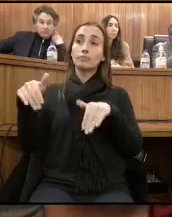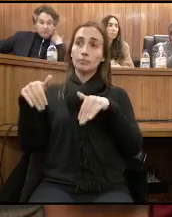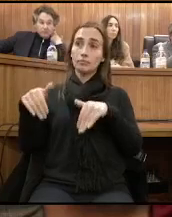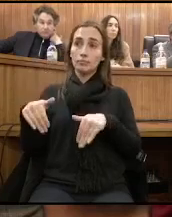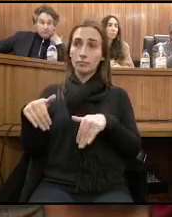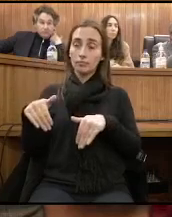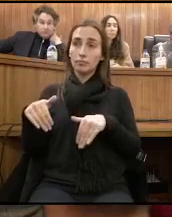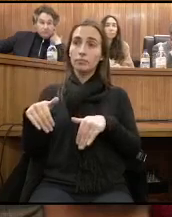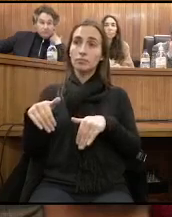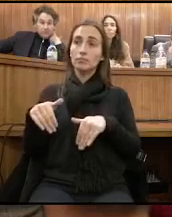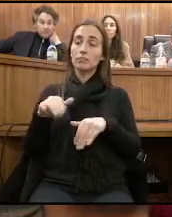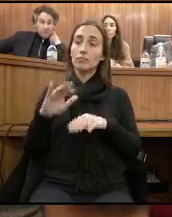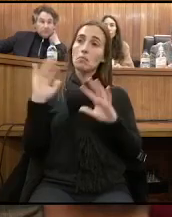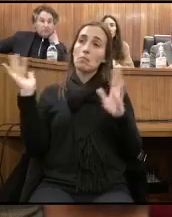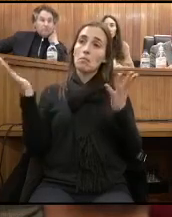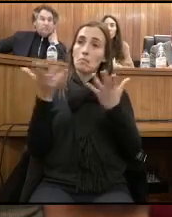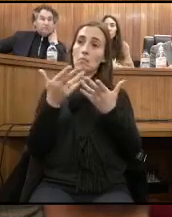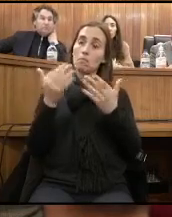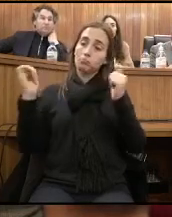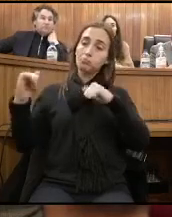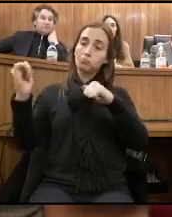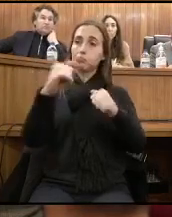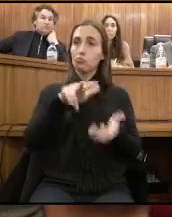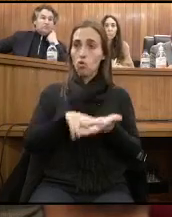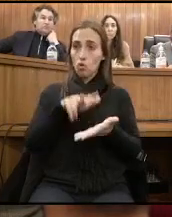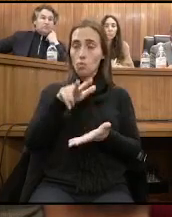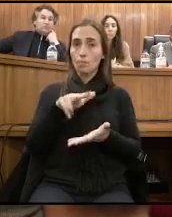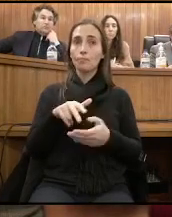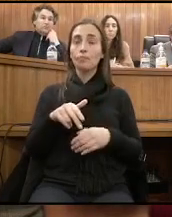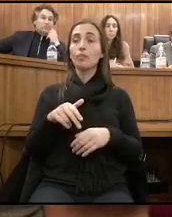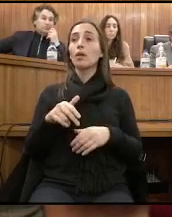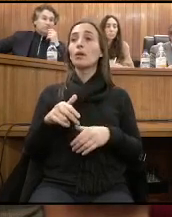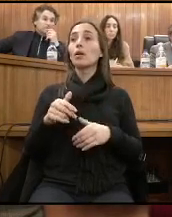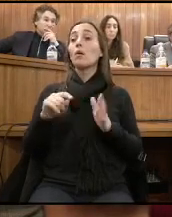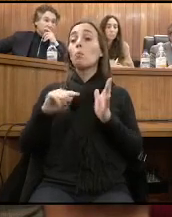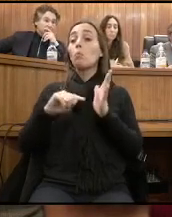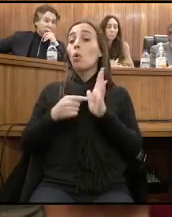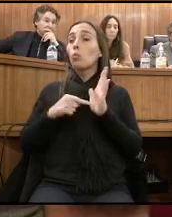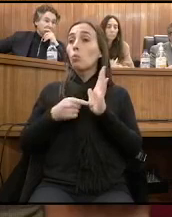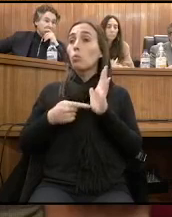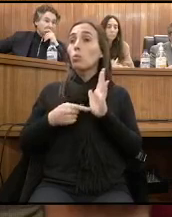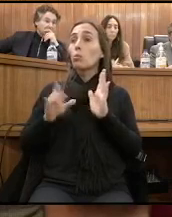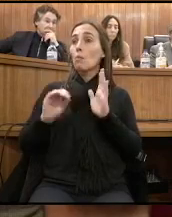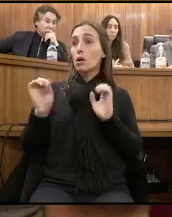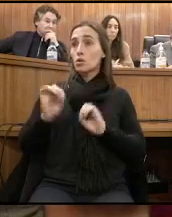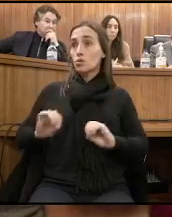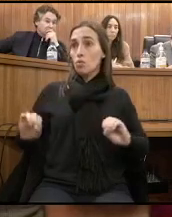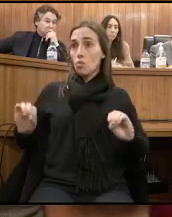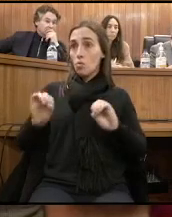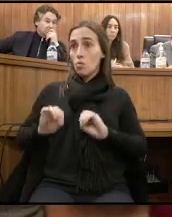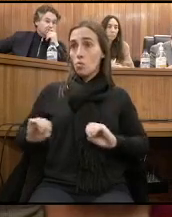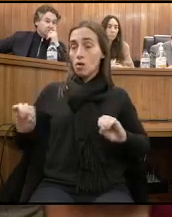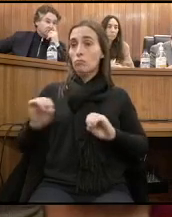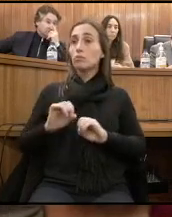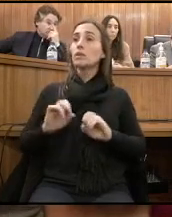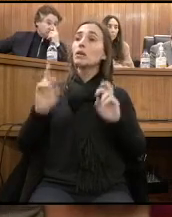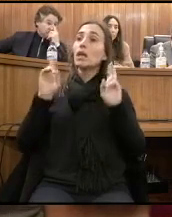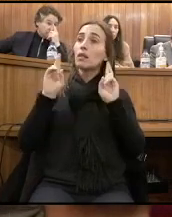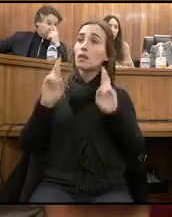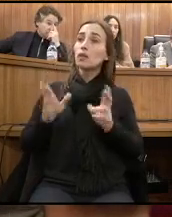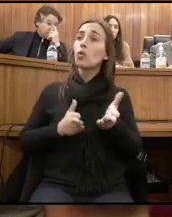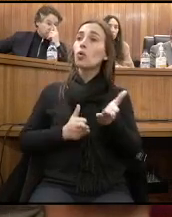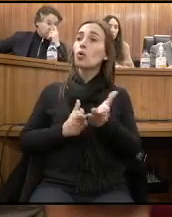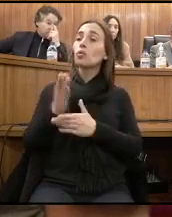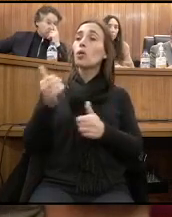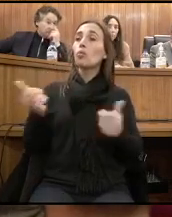abstém? Aprovado por unanimidade. Não havendo mais assuntos a tratar e com o desejo da continuação